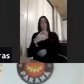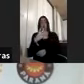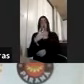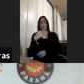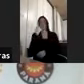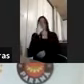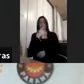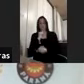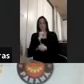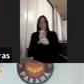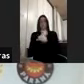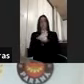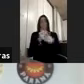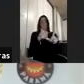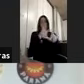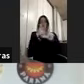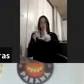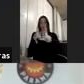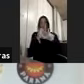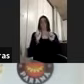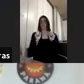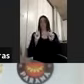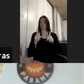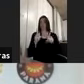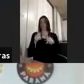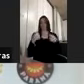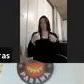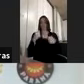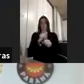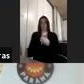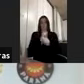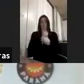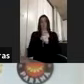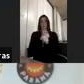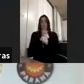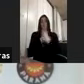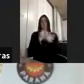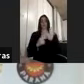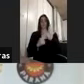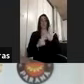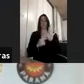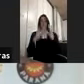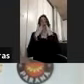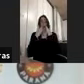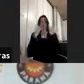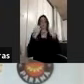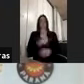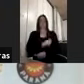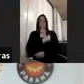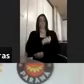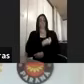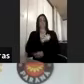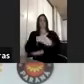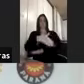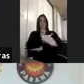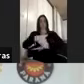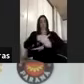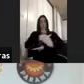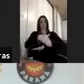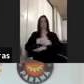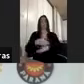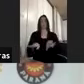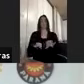14 horas a live, como fazemos todos esses dias, né? E vamos transmitir a ação na porta de fábrica. Não tem